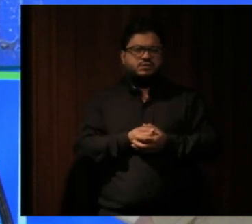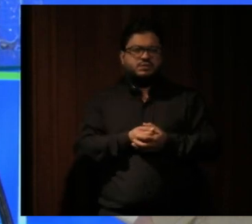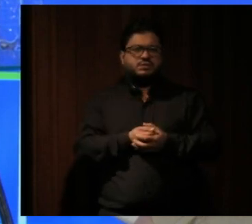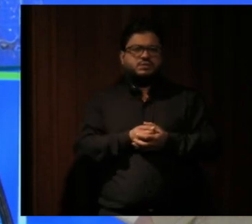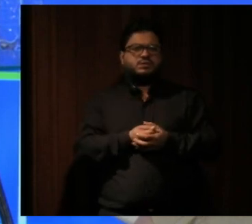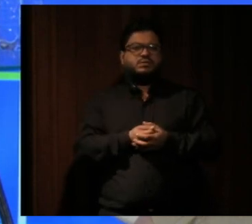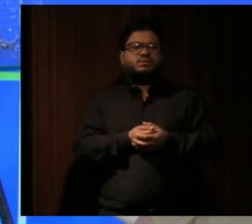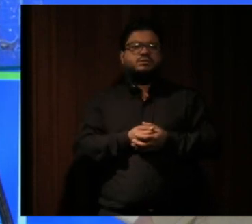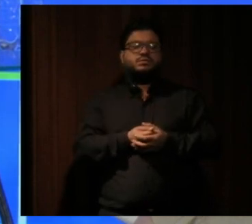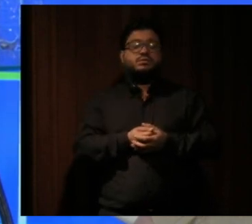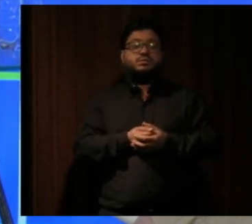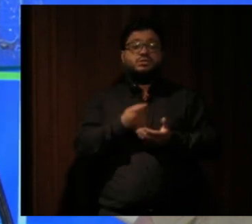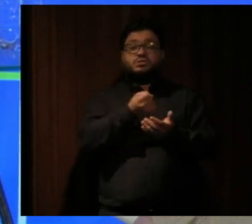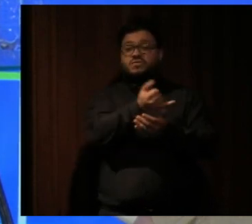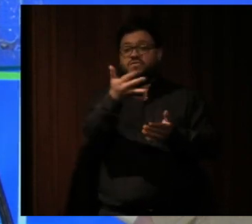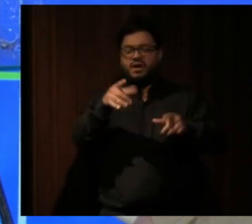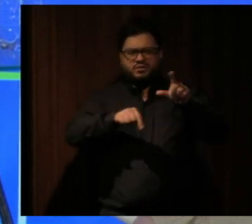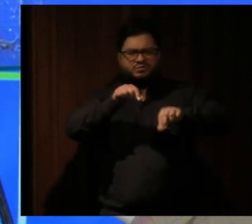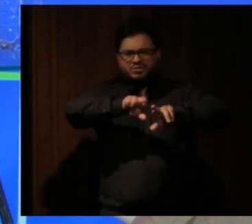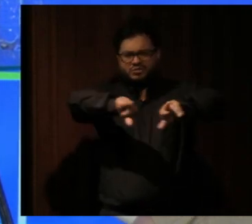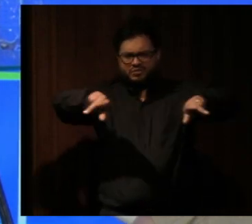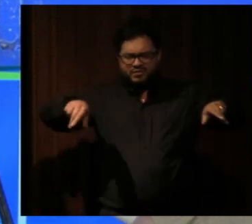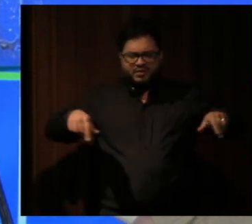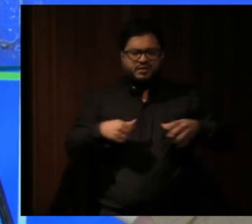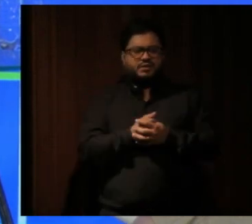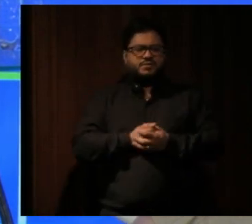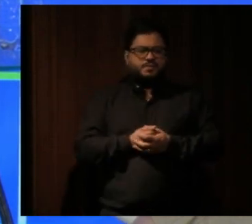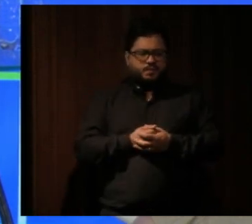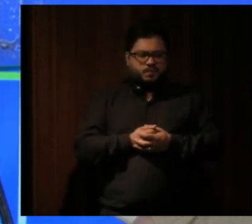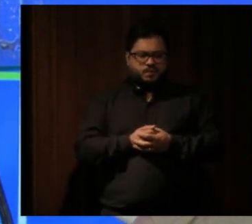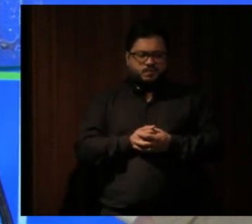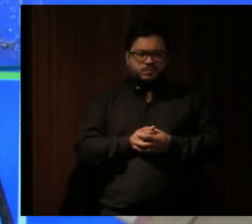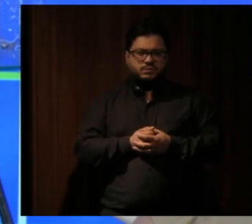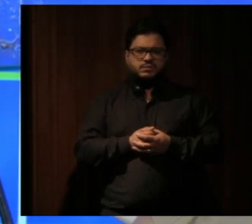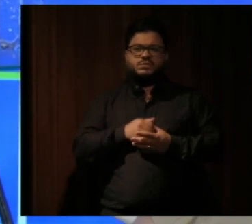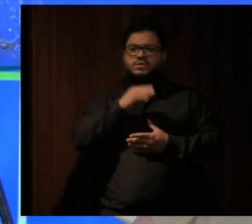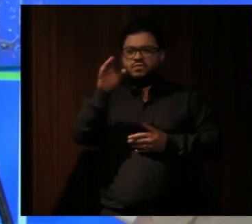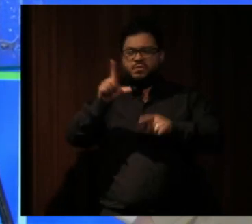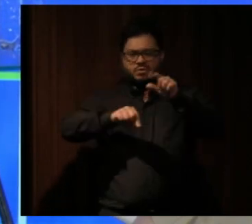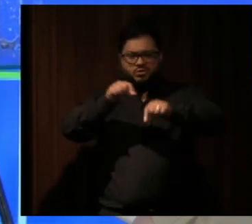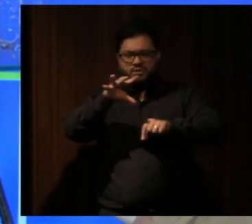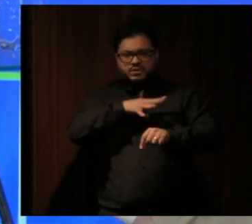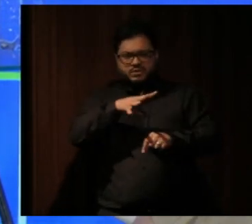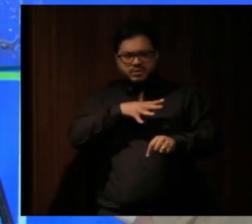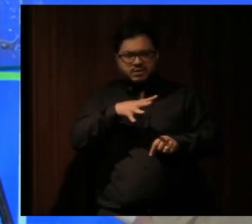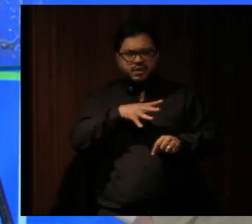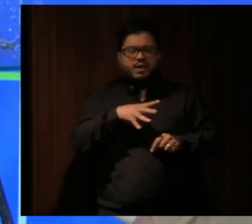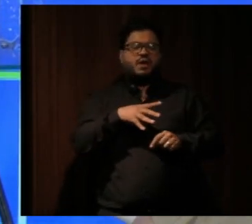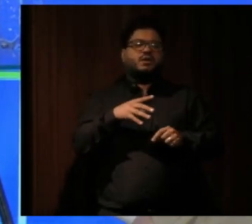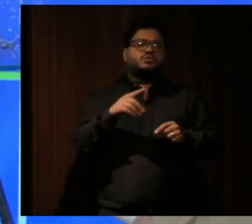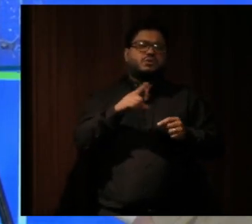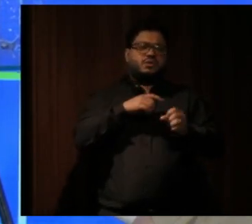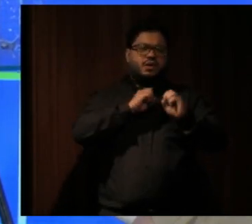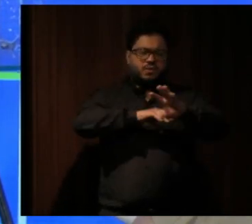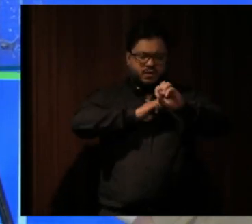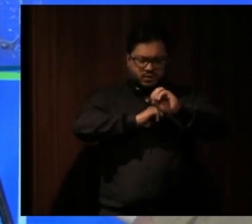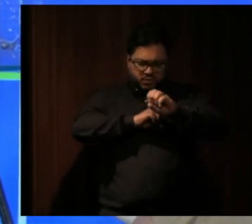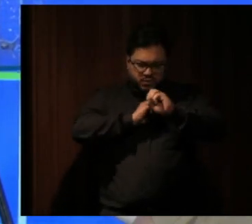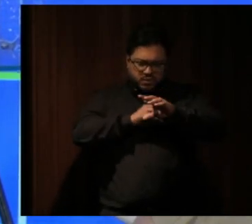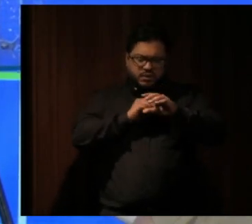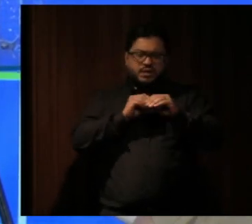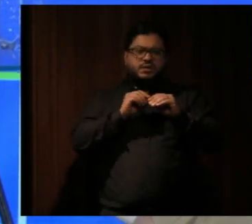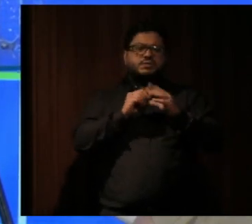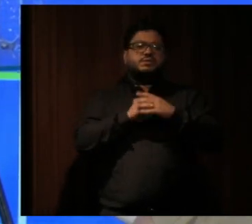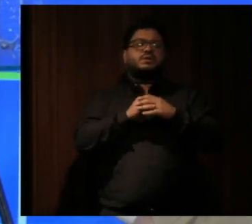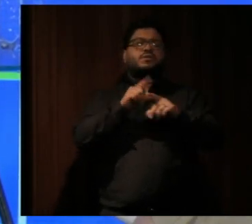e de várias editorias Diferentes né que eh foi pra editoria de cidades que é a minha editoria que lida com a educação